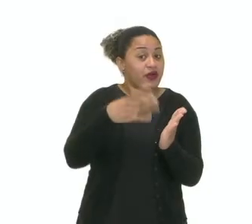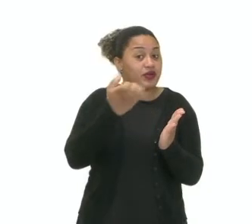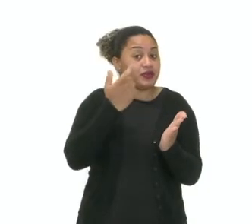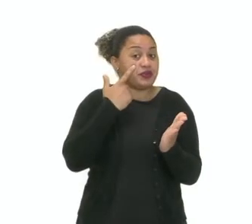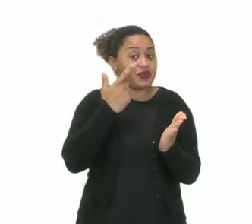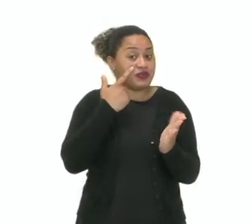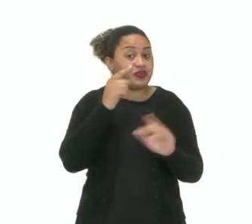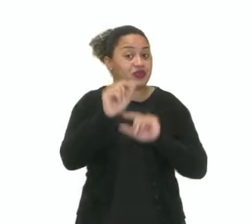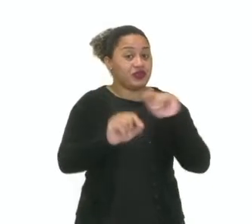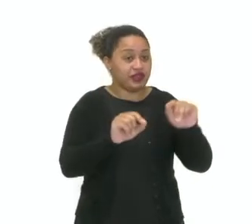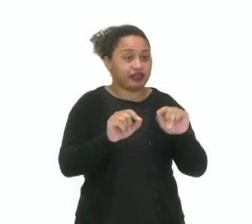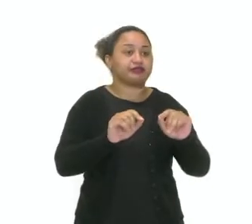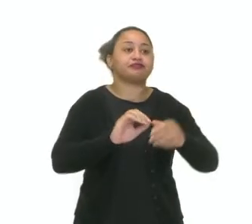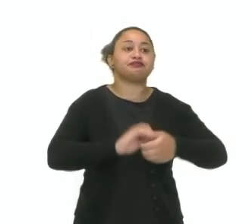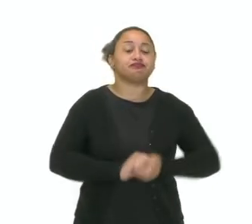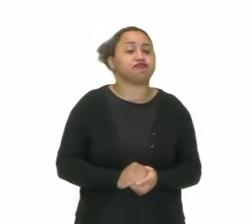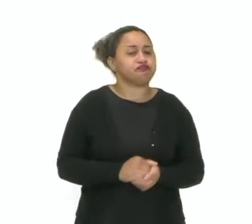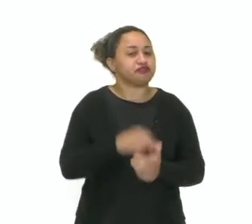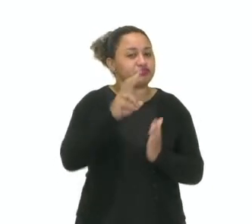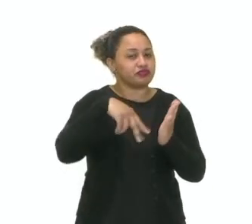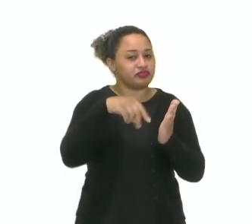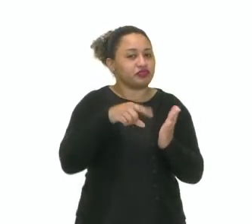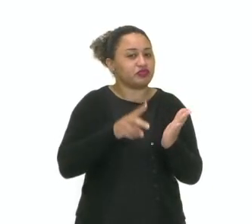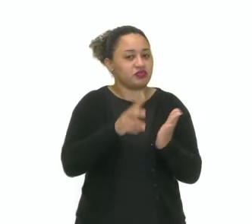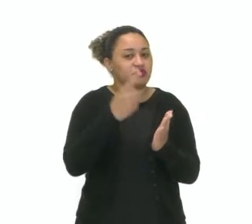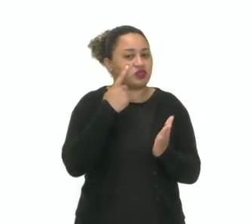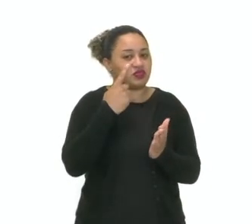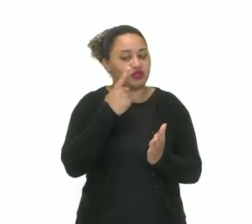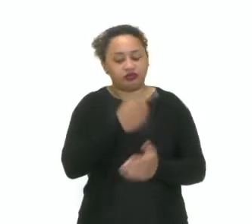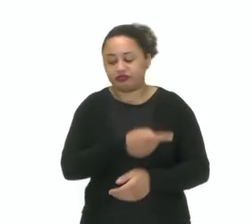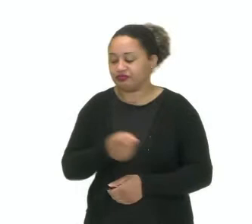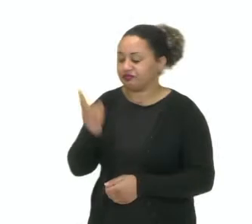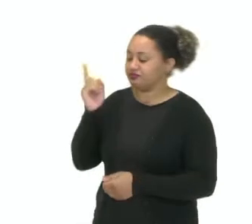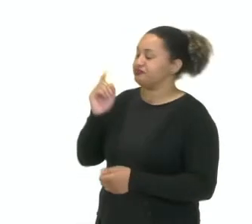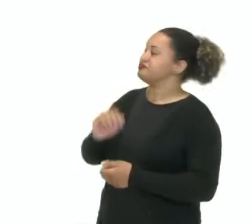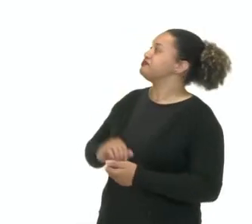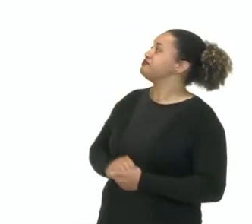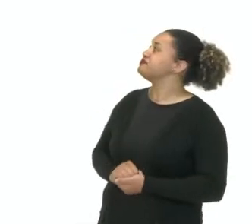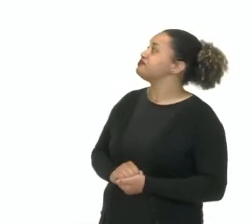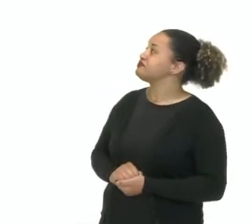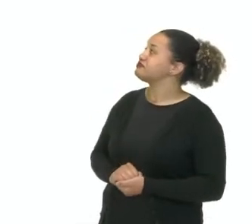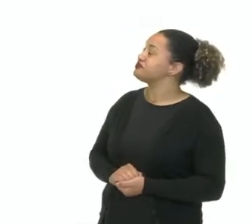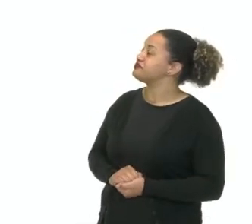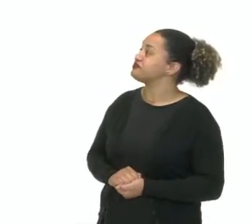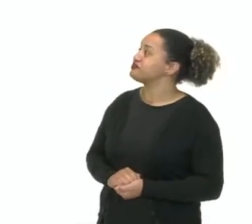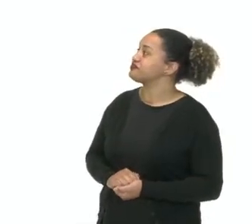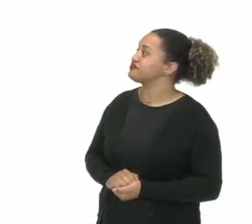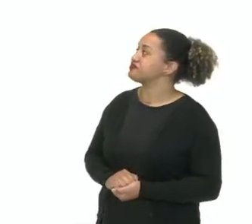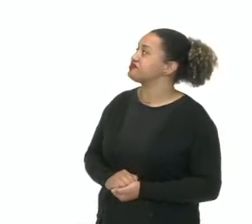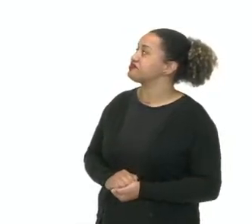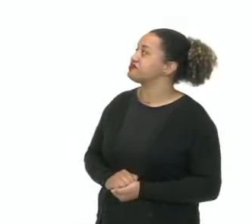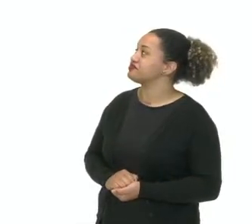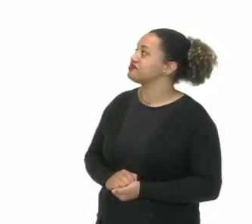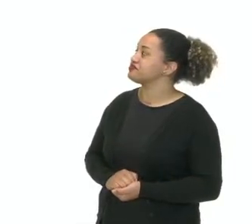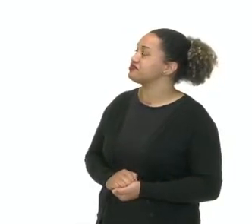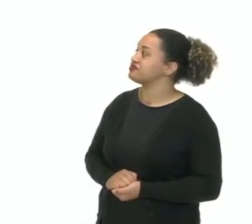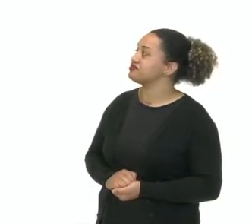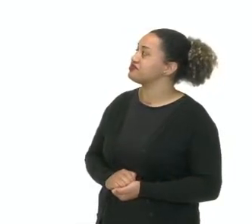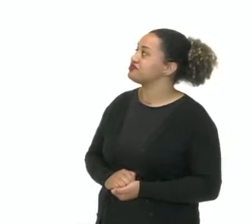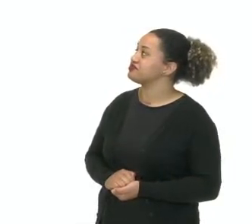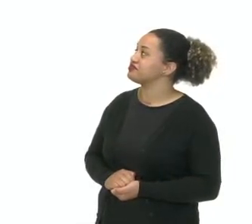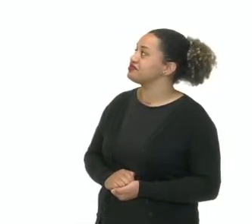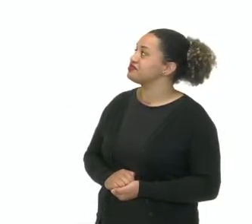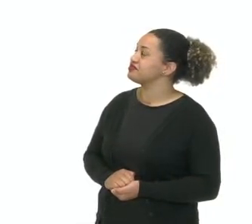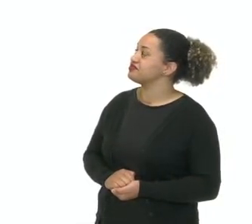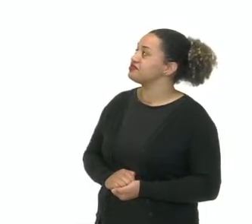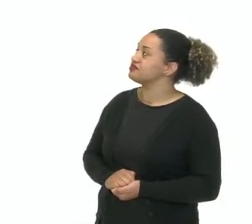Então, paradoxalmente, é essa mesma pandemia que tem destacado a falta de planejamento de muitos